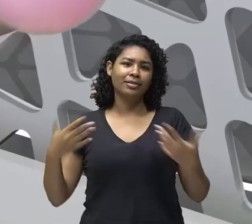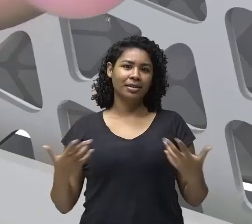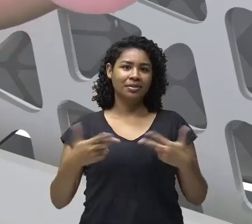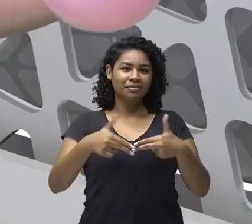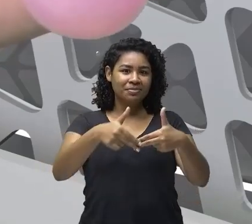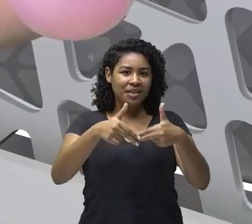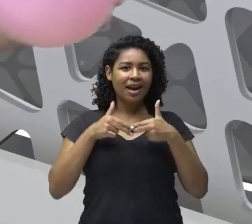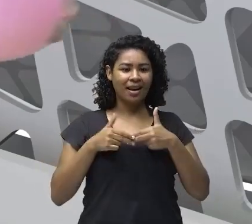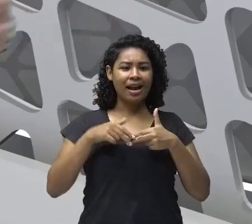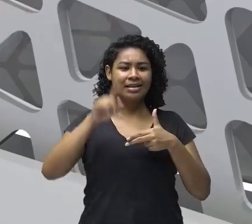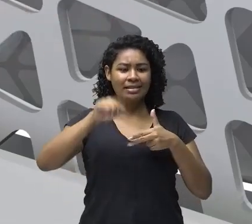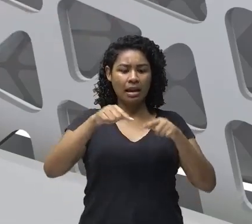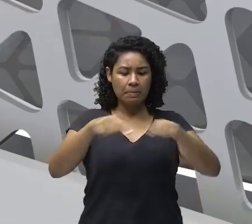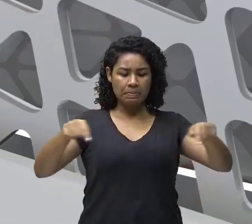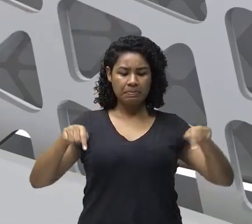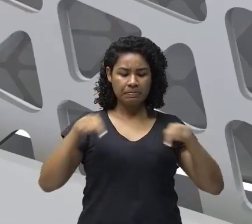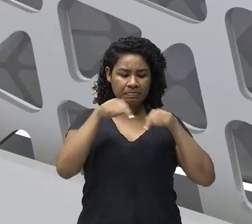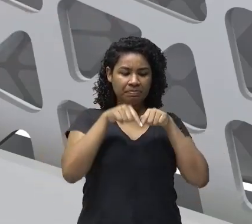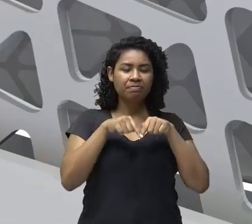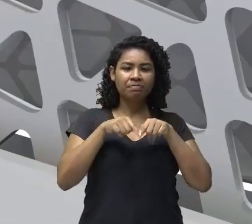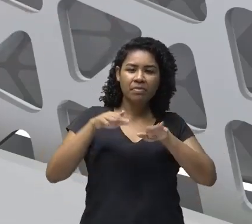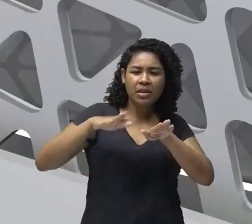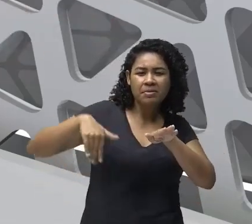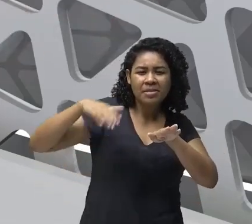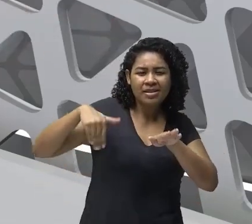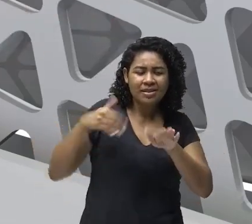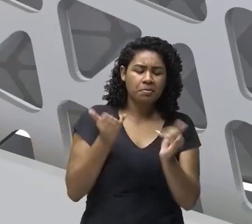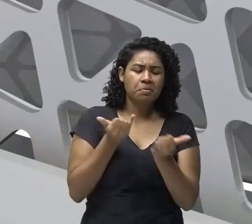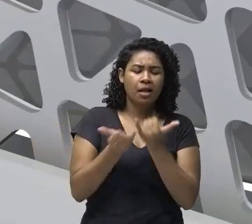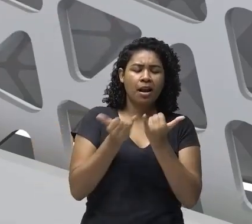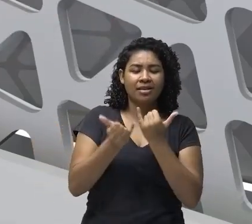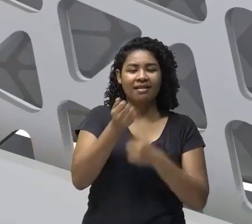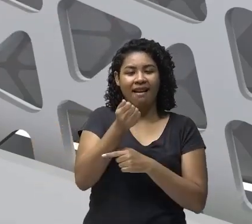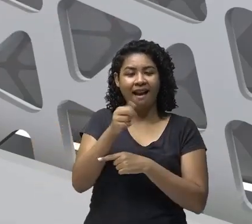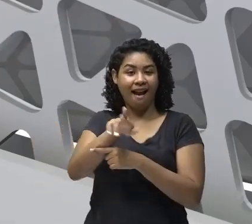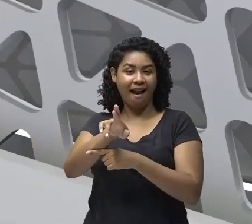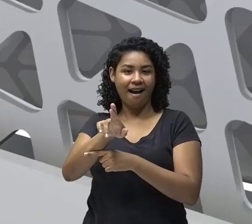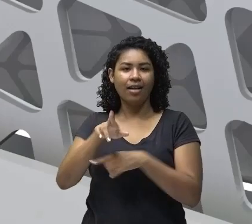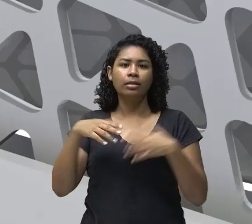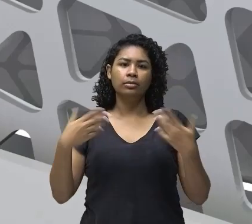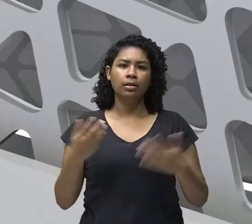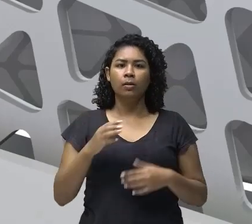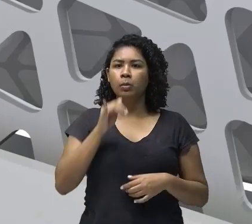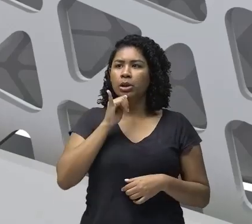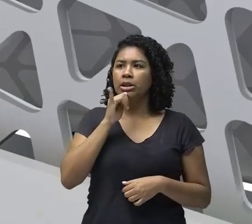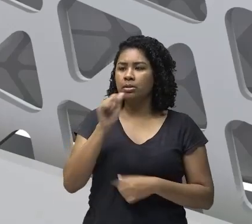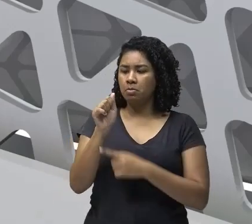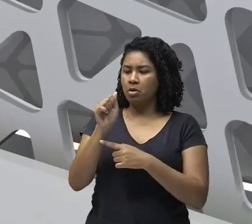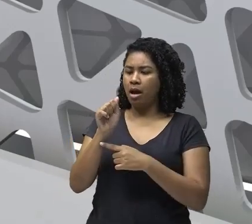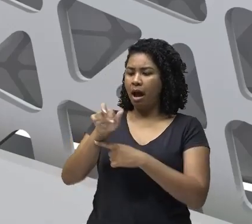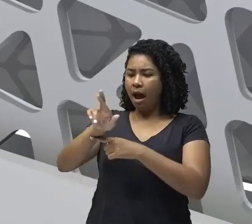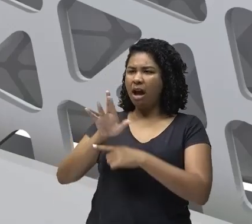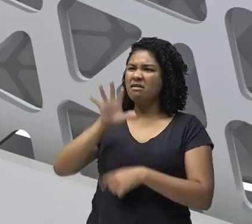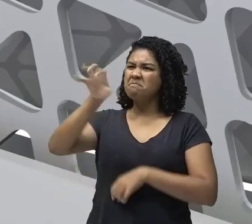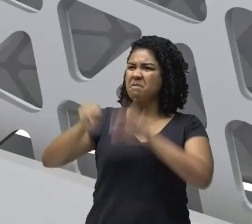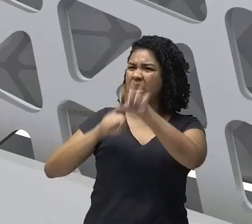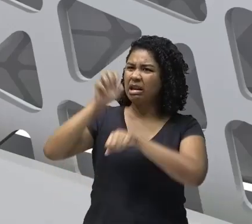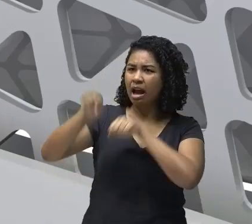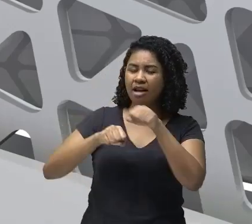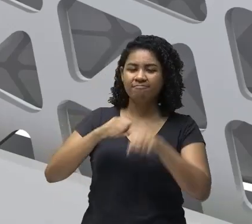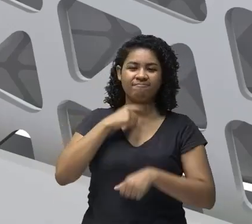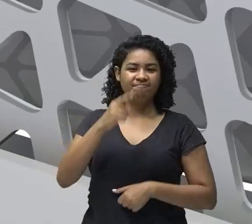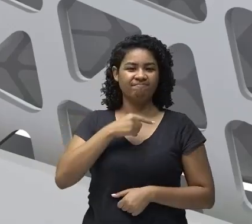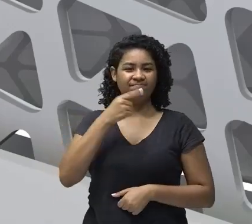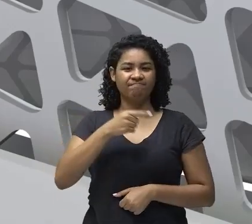dentro de uma piscina de ar. Então, se eu pedir para você pegar o ar, você não vai conseguir. E como assim o ar tem massa?